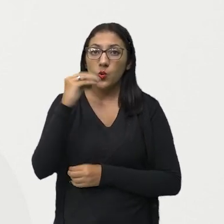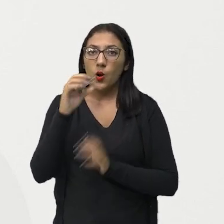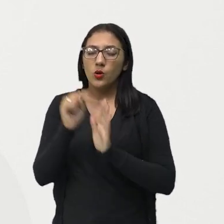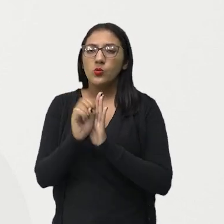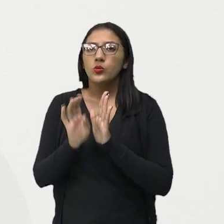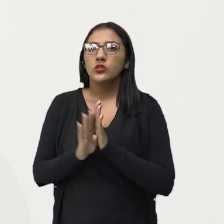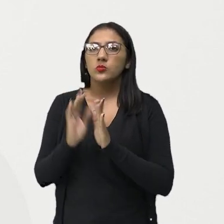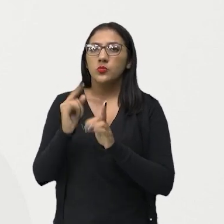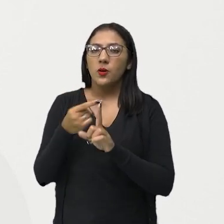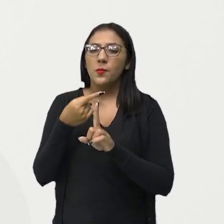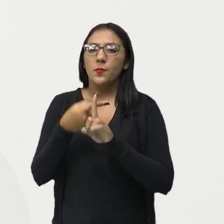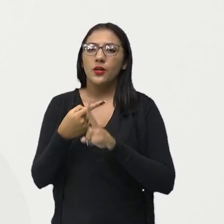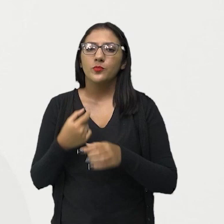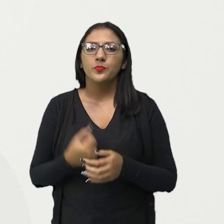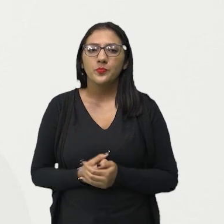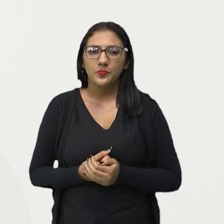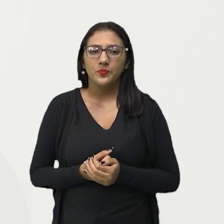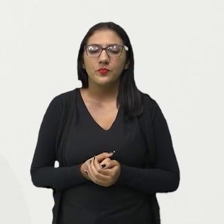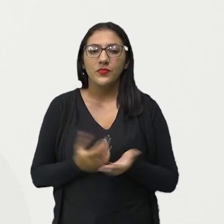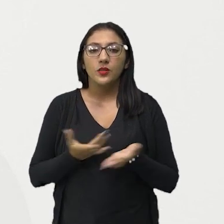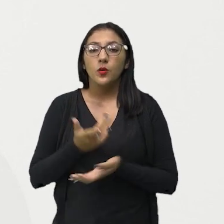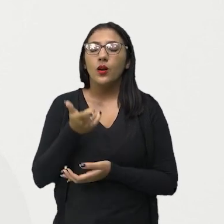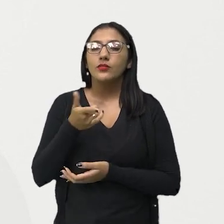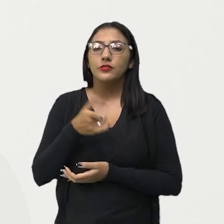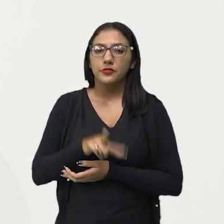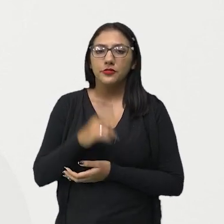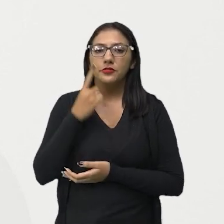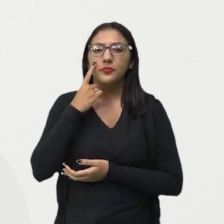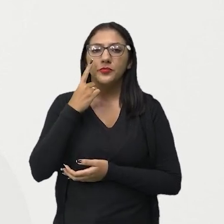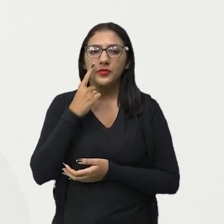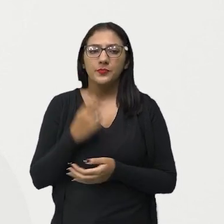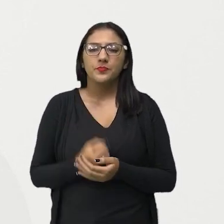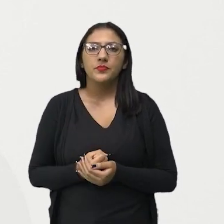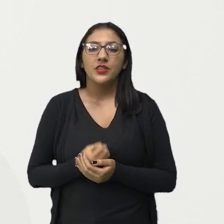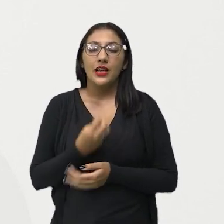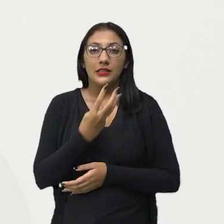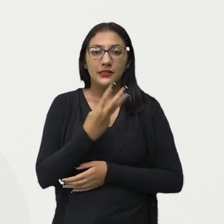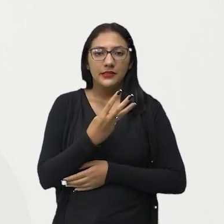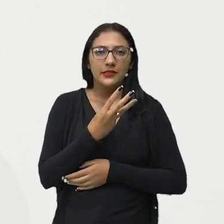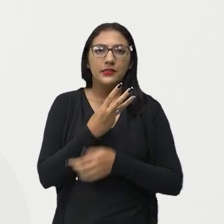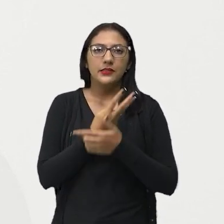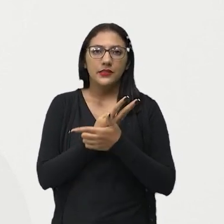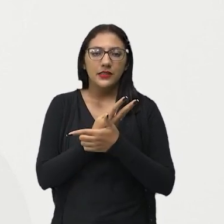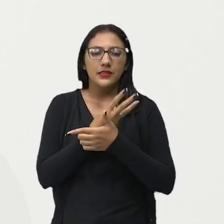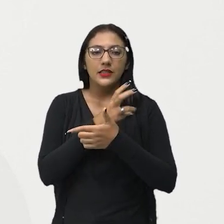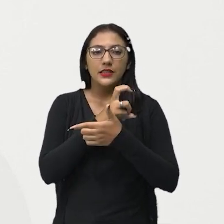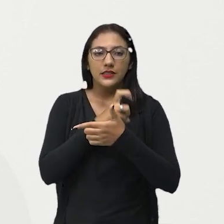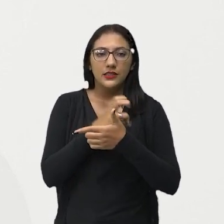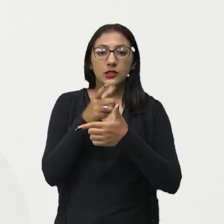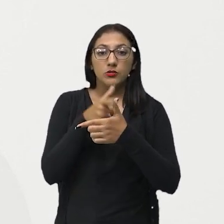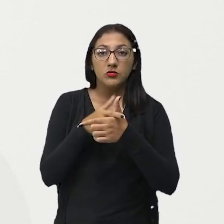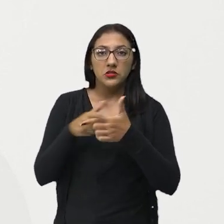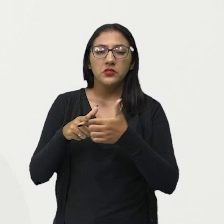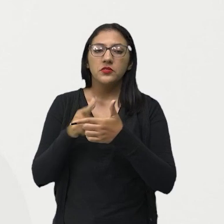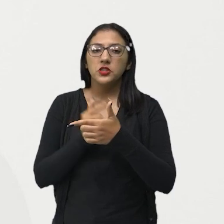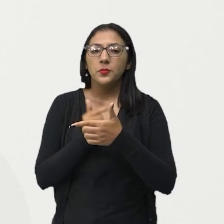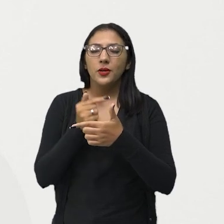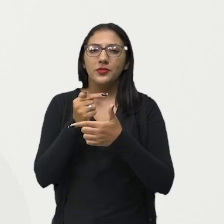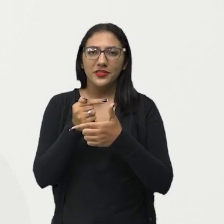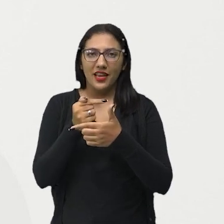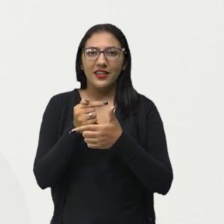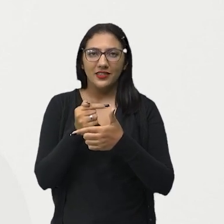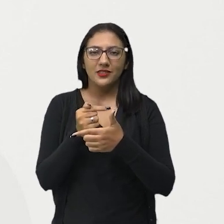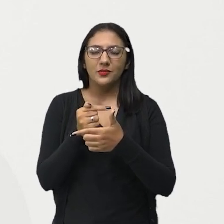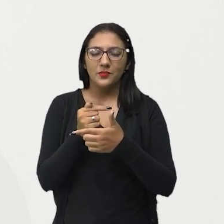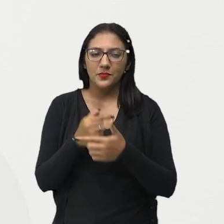também. E agora, vamos repetir o procedimento, ó. 35, agora dividido pelo